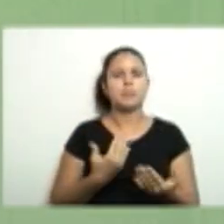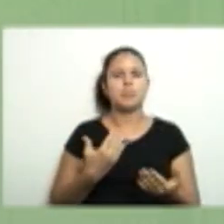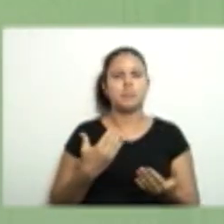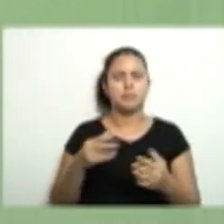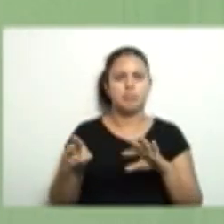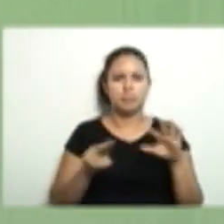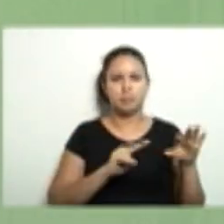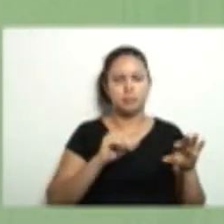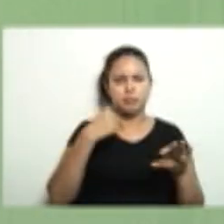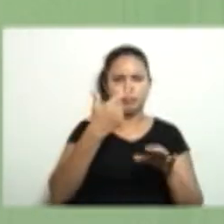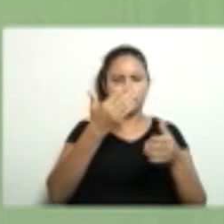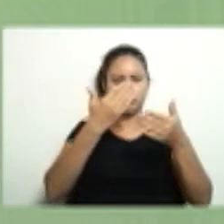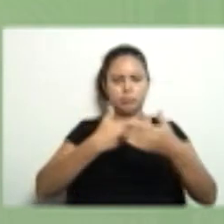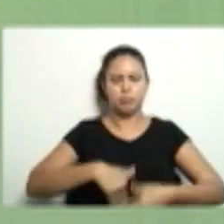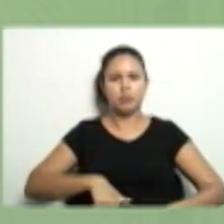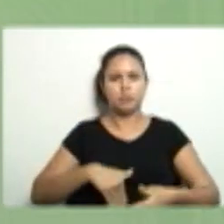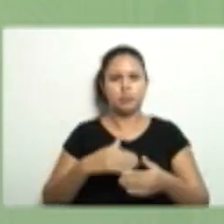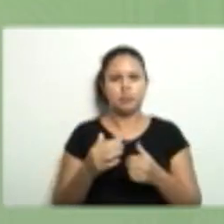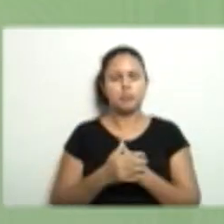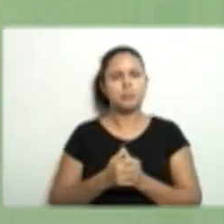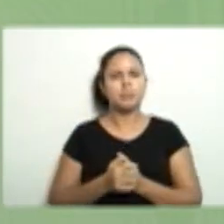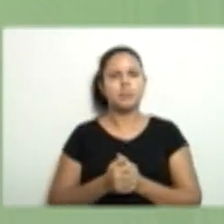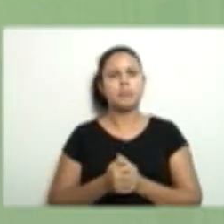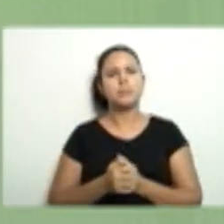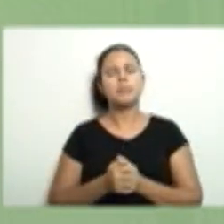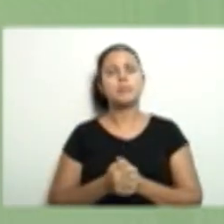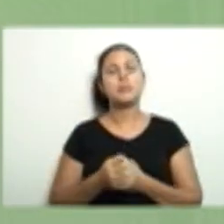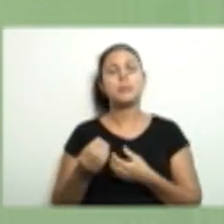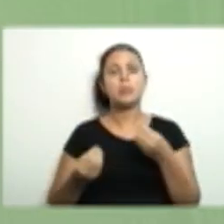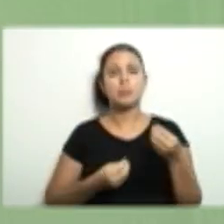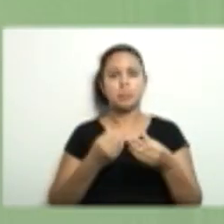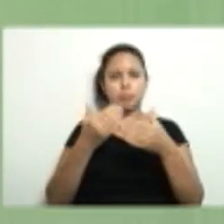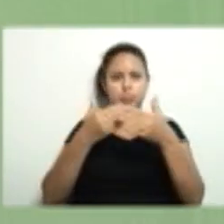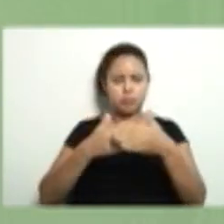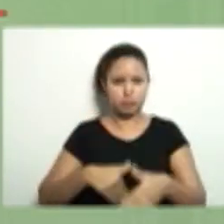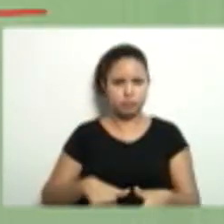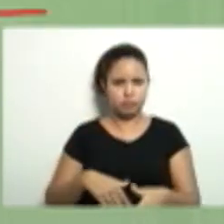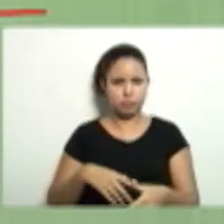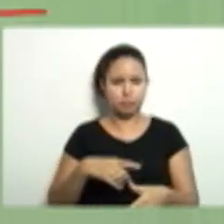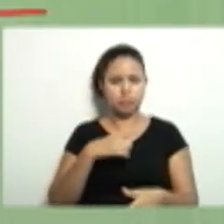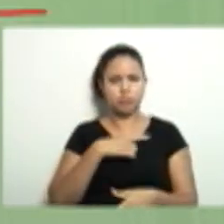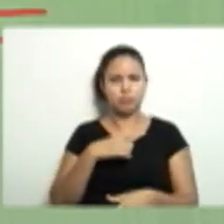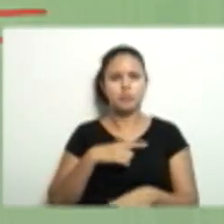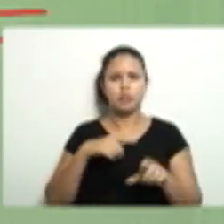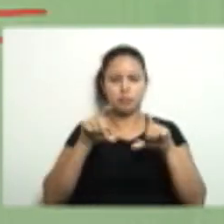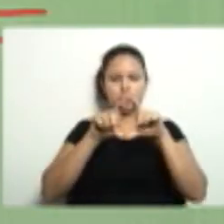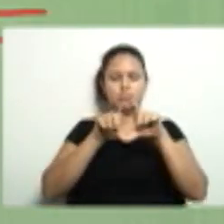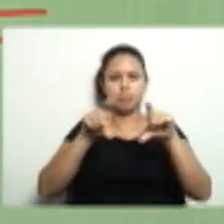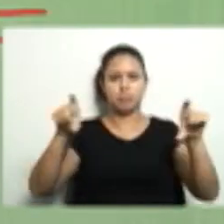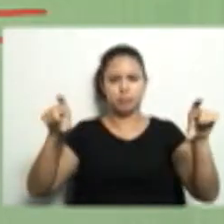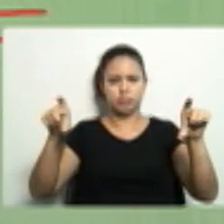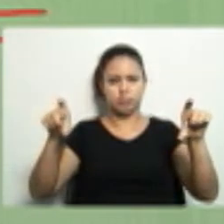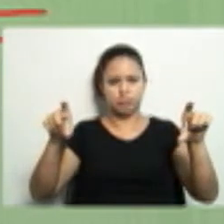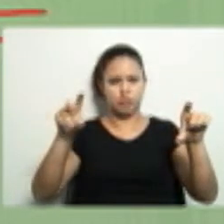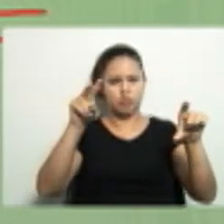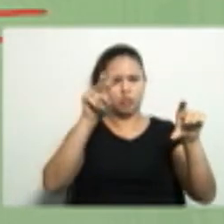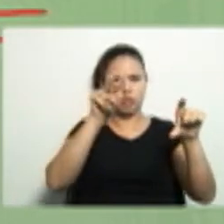gente compreender como que vai ser a prova. Como que funciona? A gente tem um enunciado e aí a partir do enunciado você